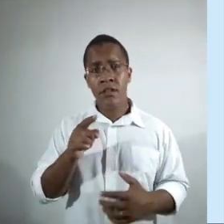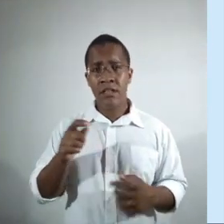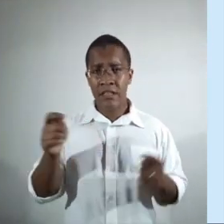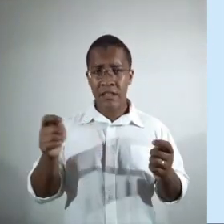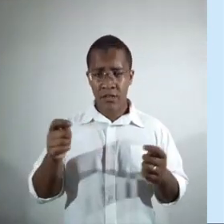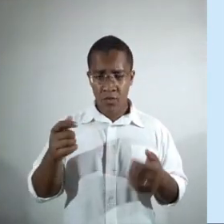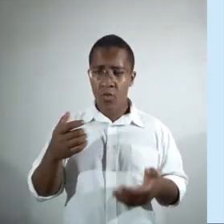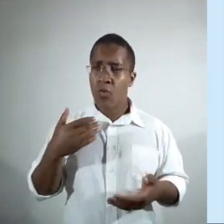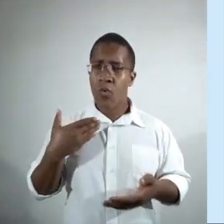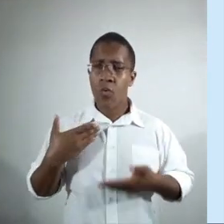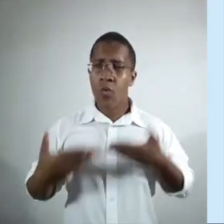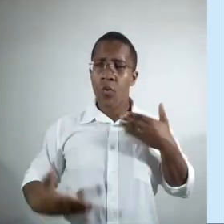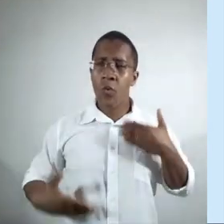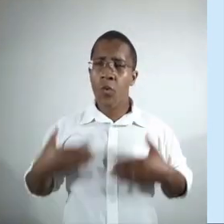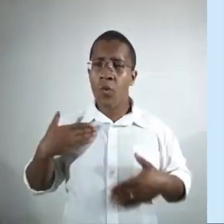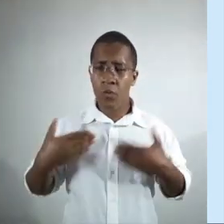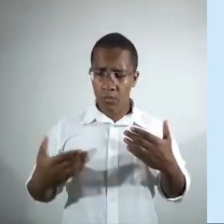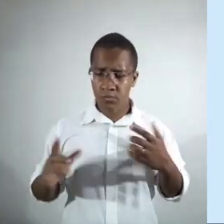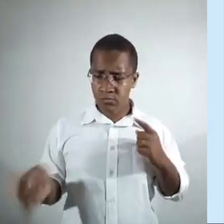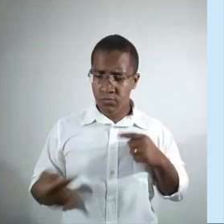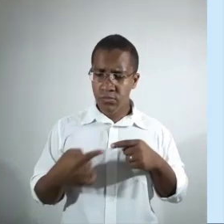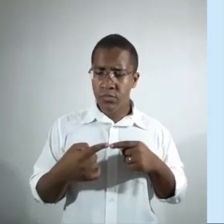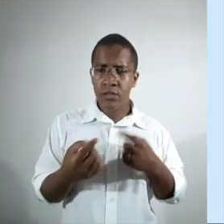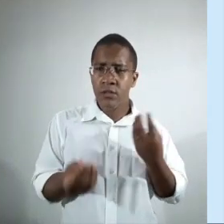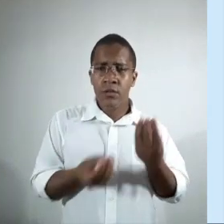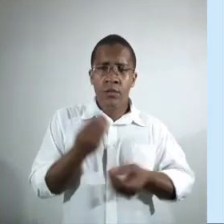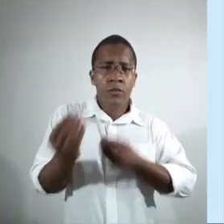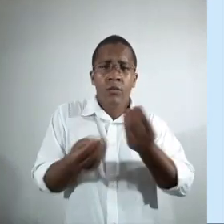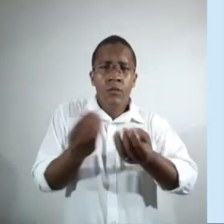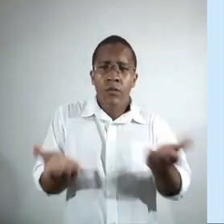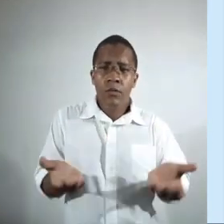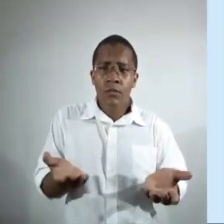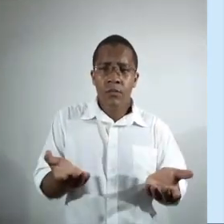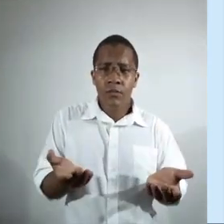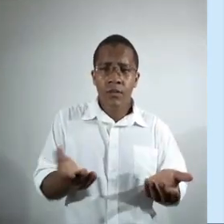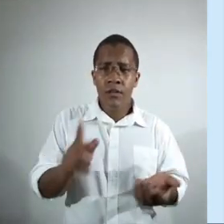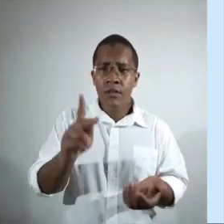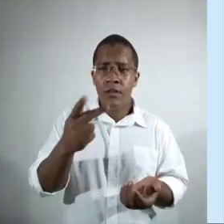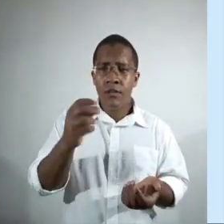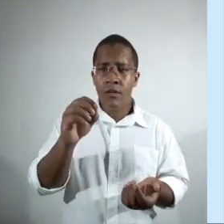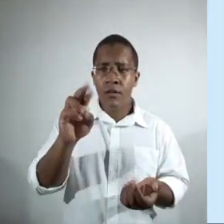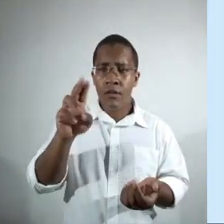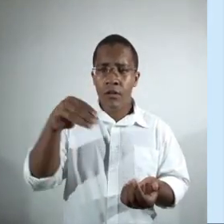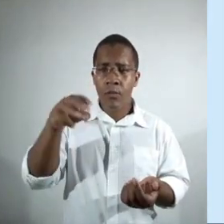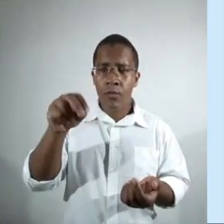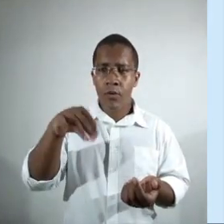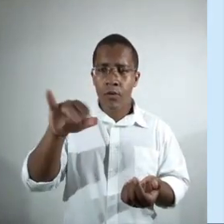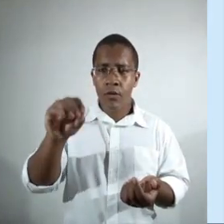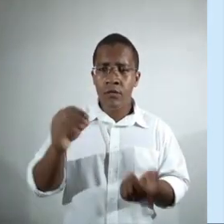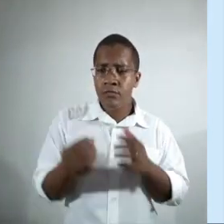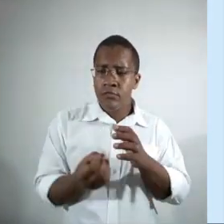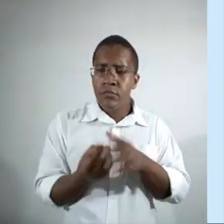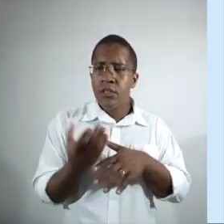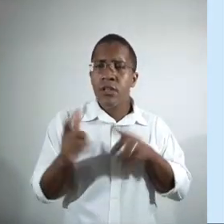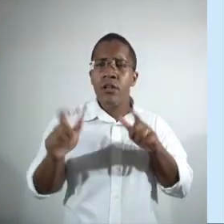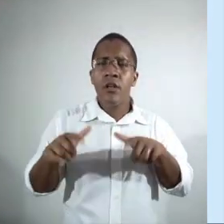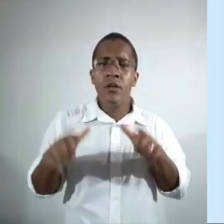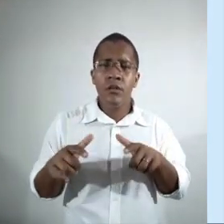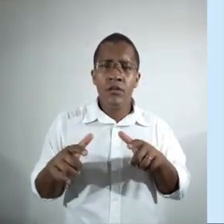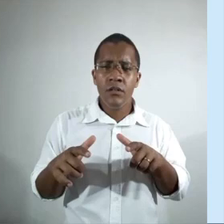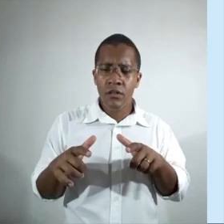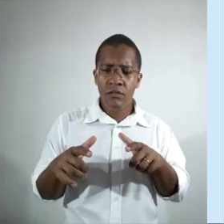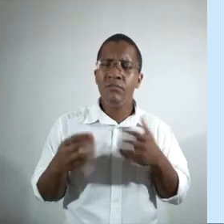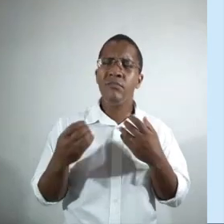o organismo, com o nosso corpo? Onde será que esses hormônios são produzidos? Para